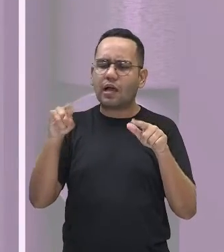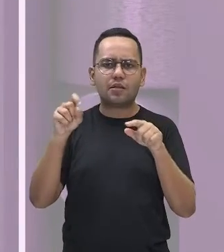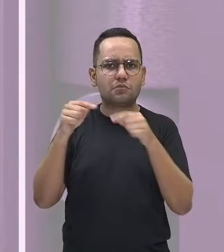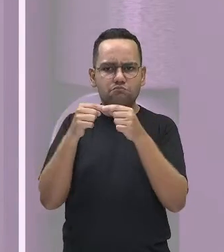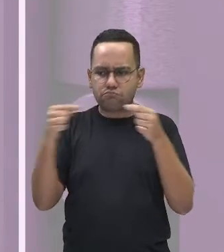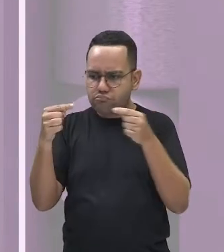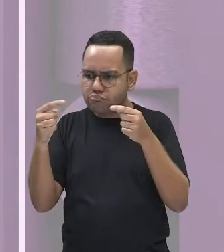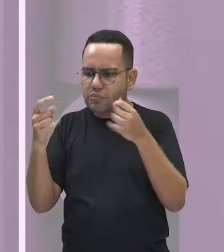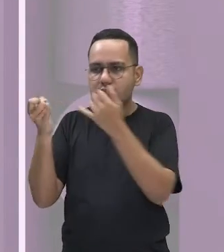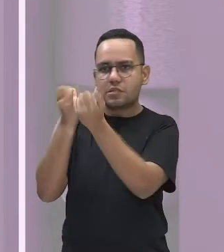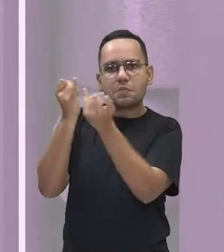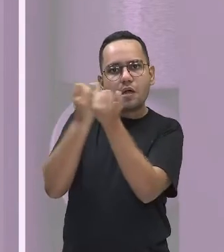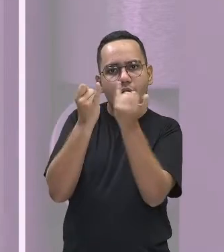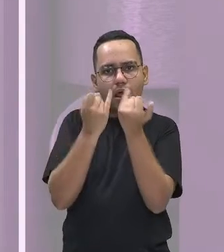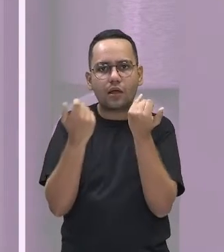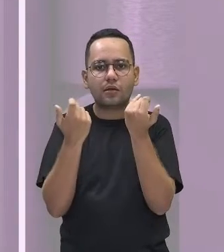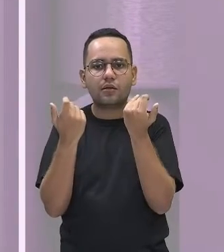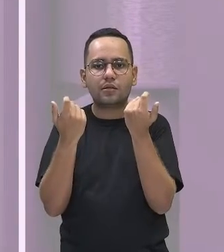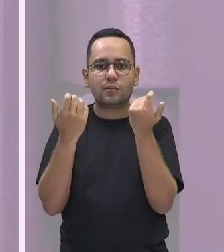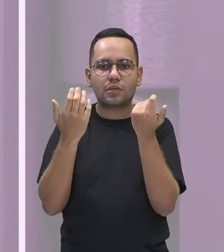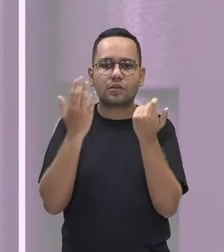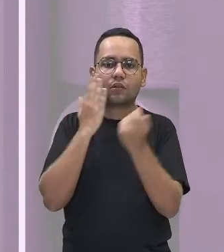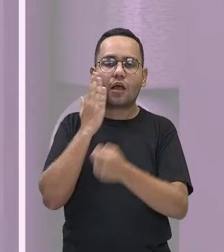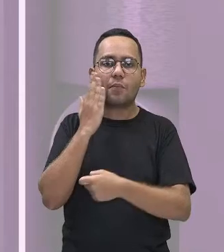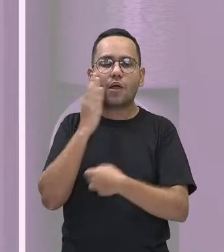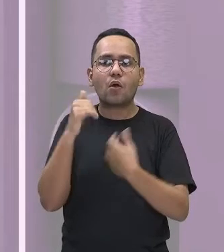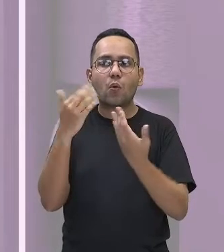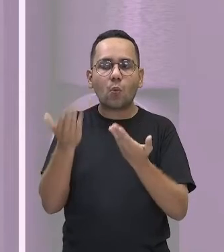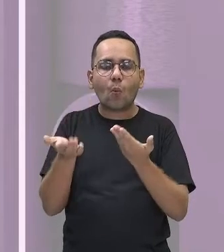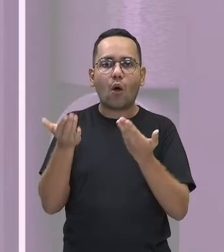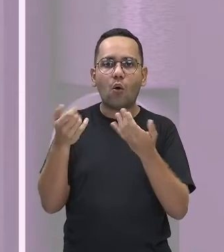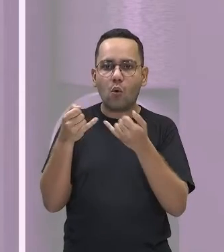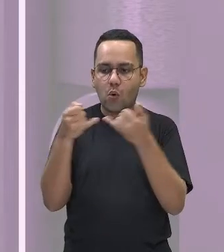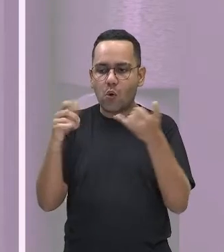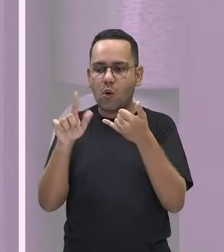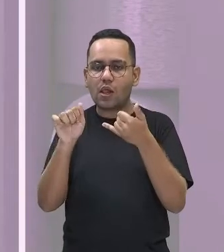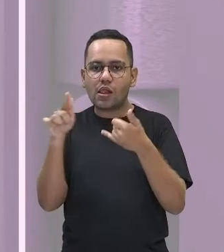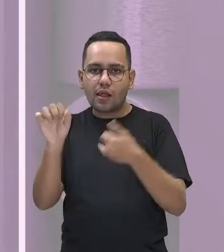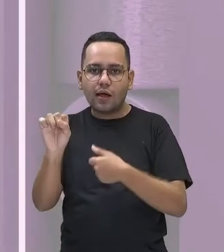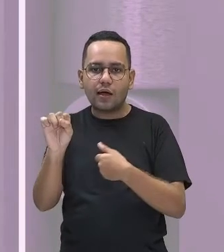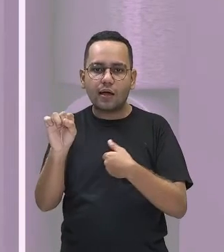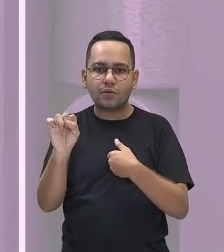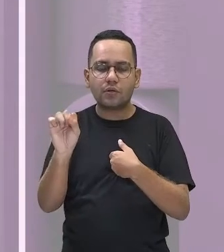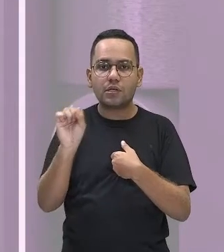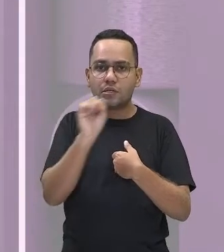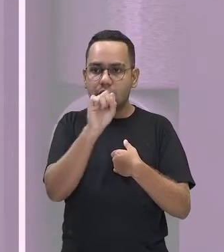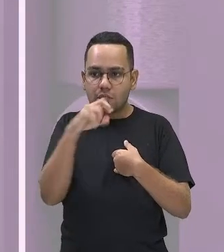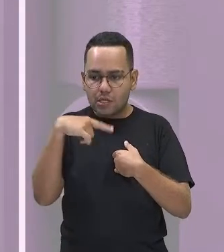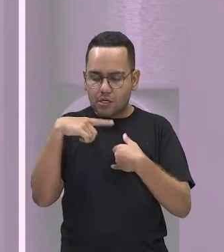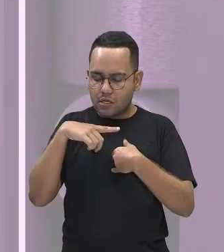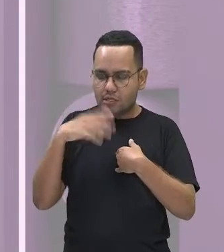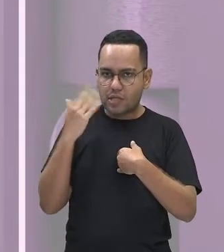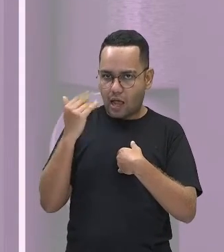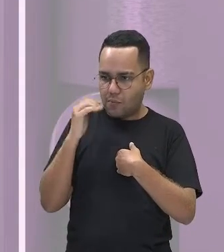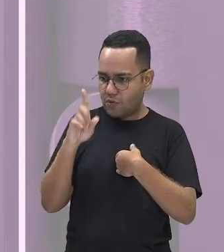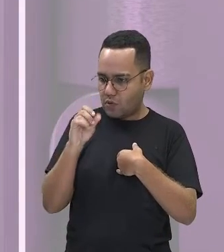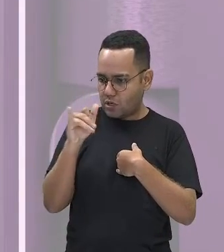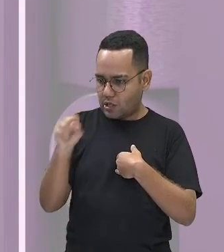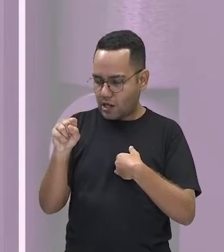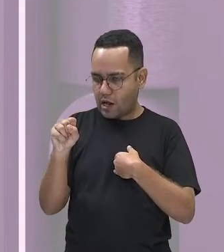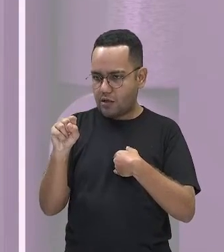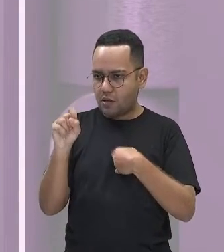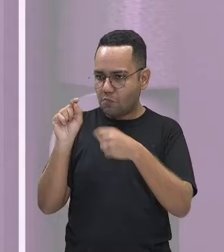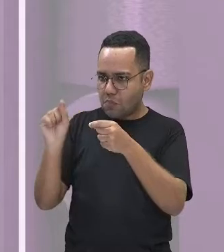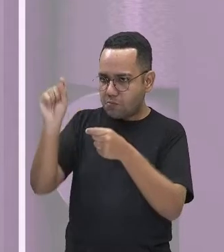preciso descobrir qual é o lado desse polígono. Porque se eu descobrir o lado, então eu vou multiplicar por quantos lados ele tem. E aí fica